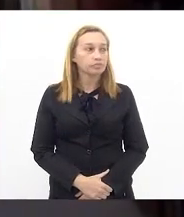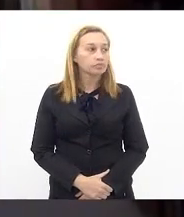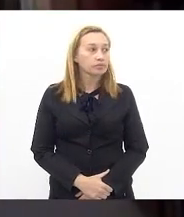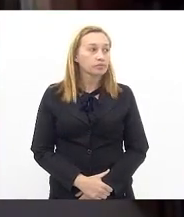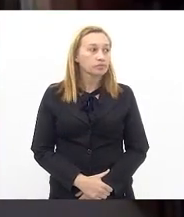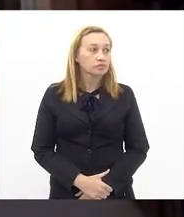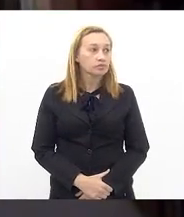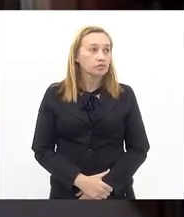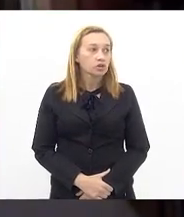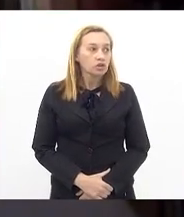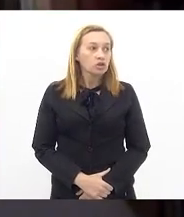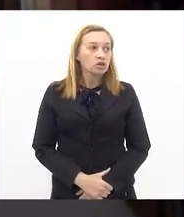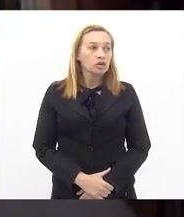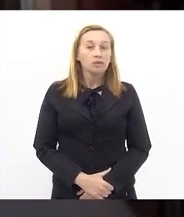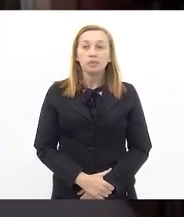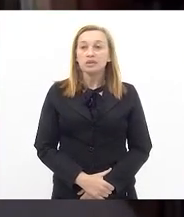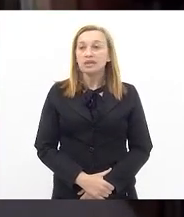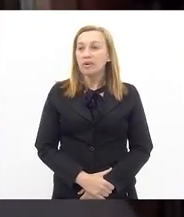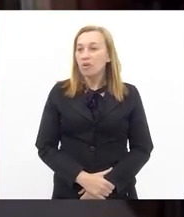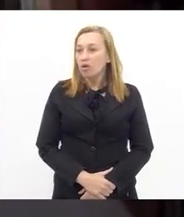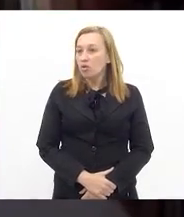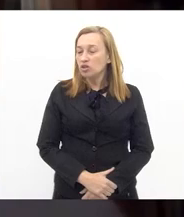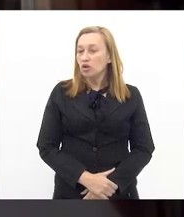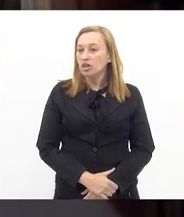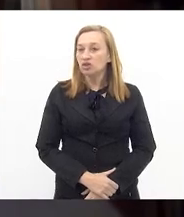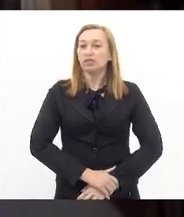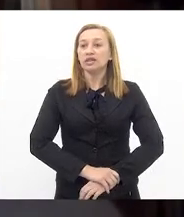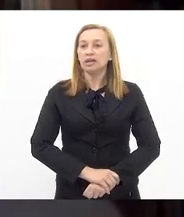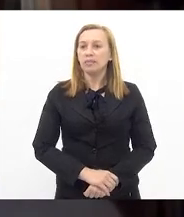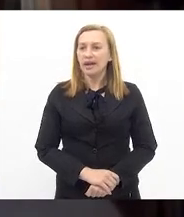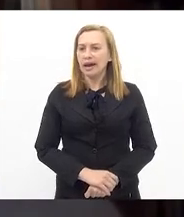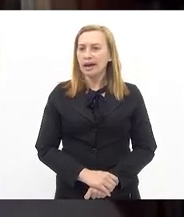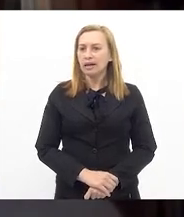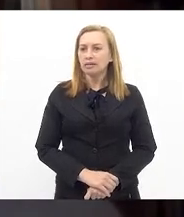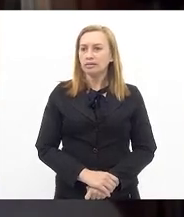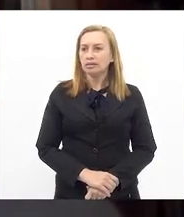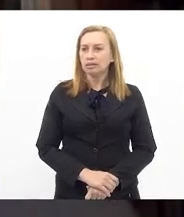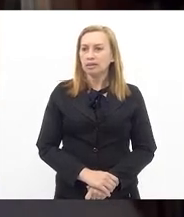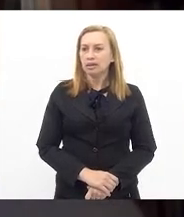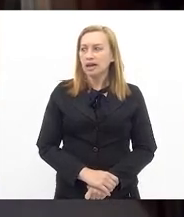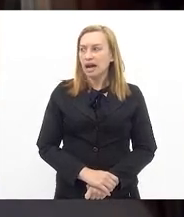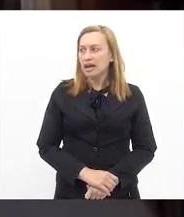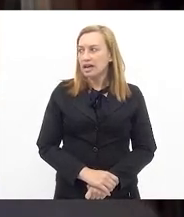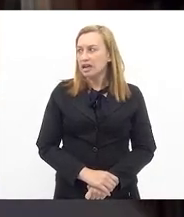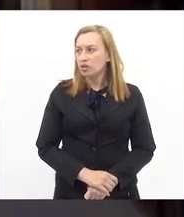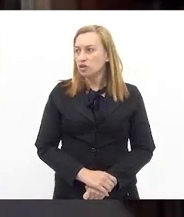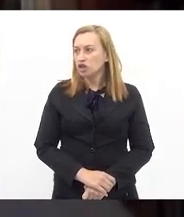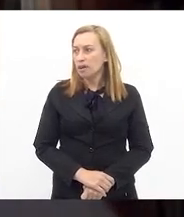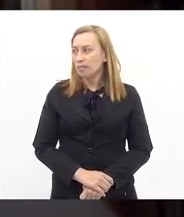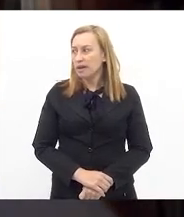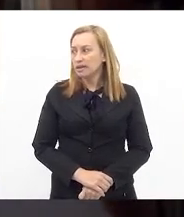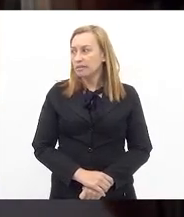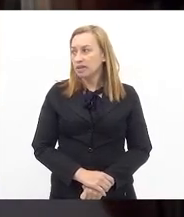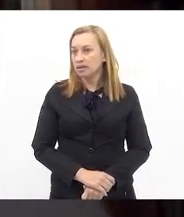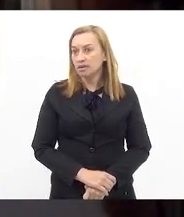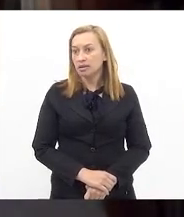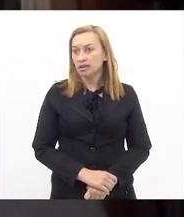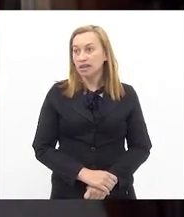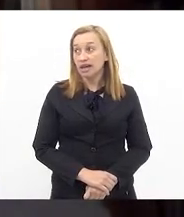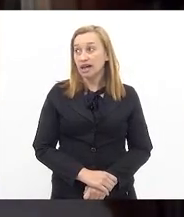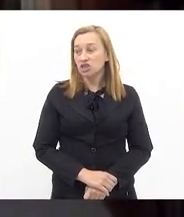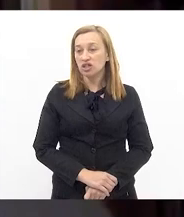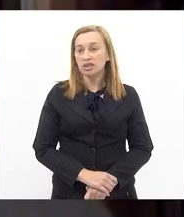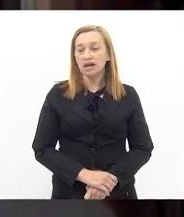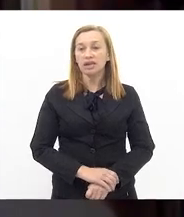Nobre deputada Tia Ju, que preside os trabalhos desta sessão.